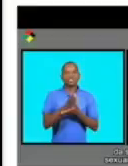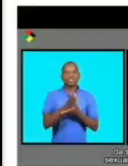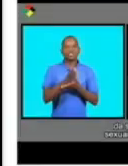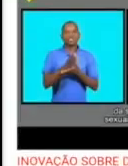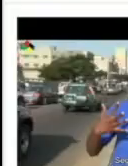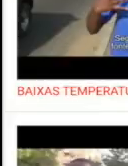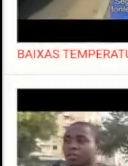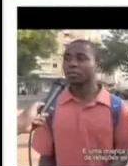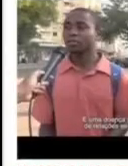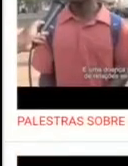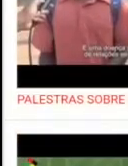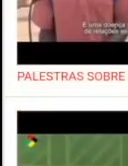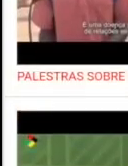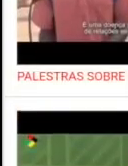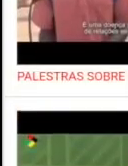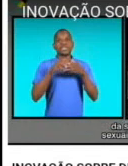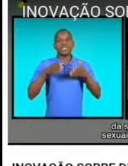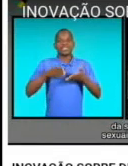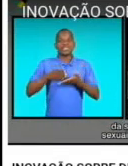está